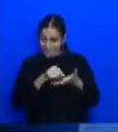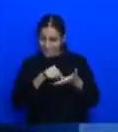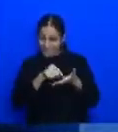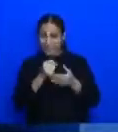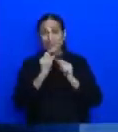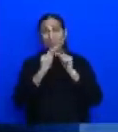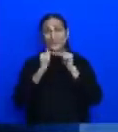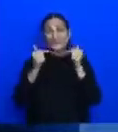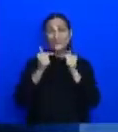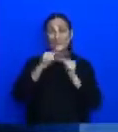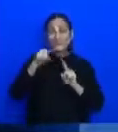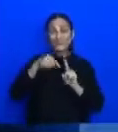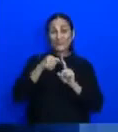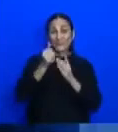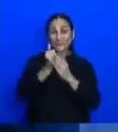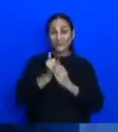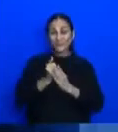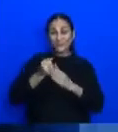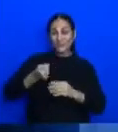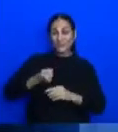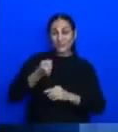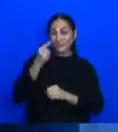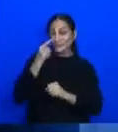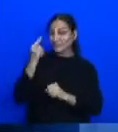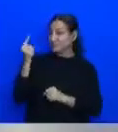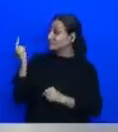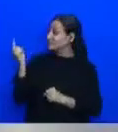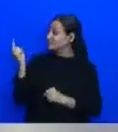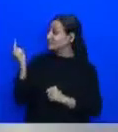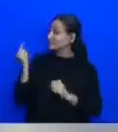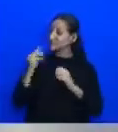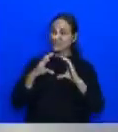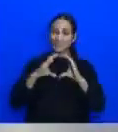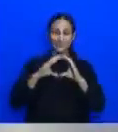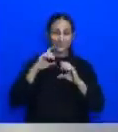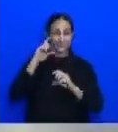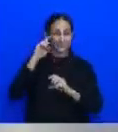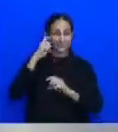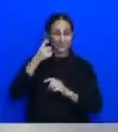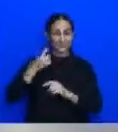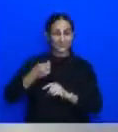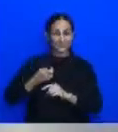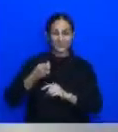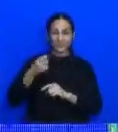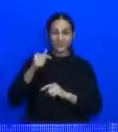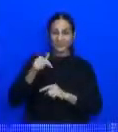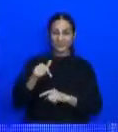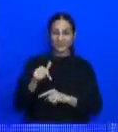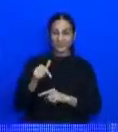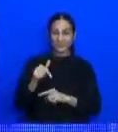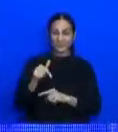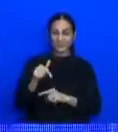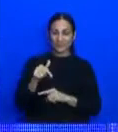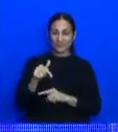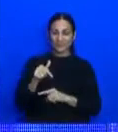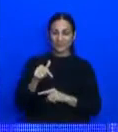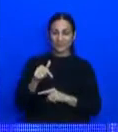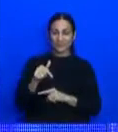Boa sorte, mais um número chegando. Bola preta, número 7.